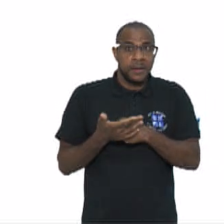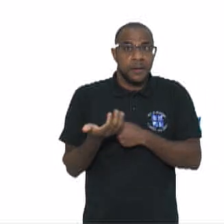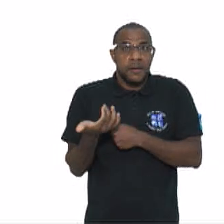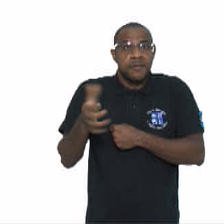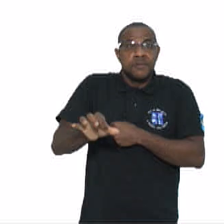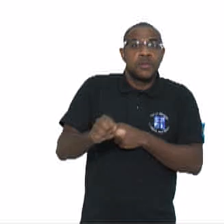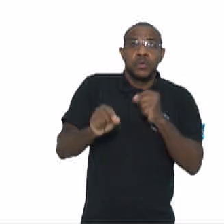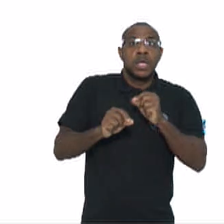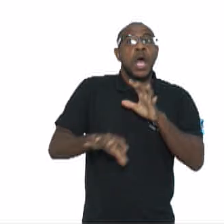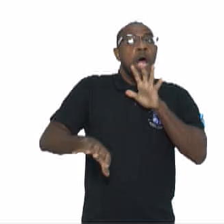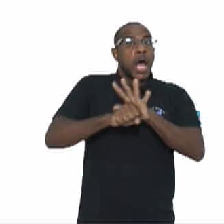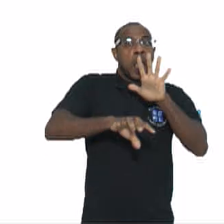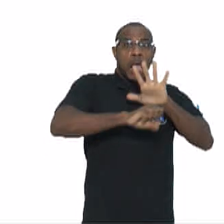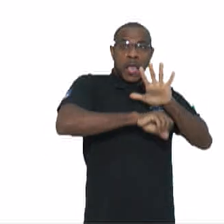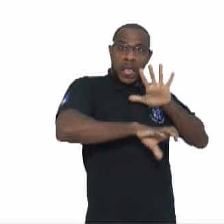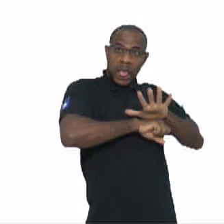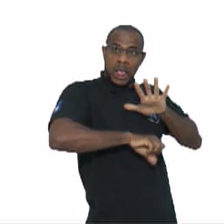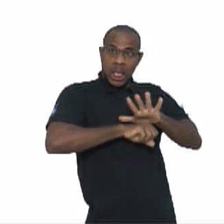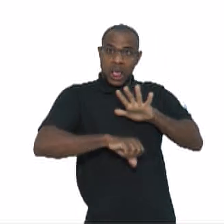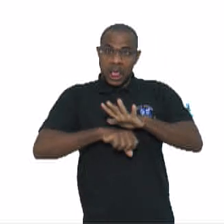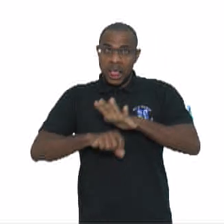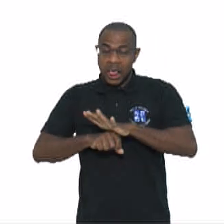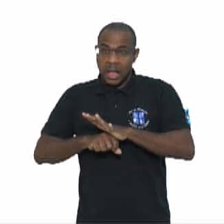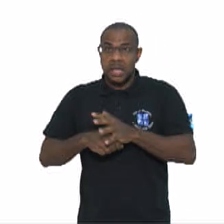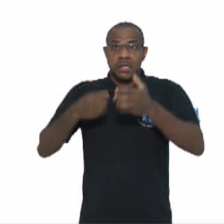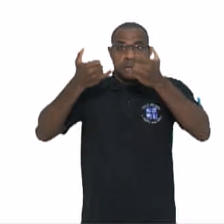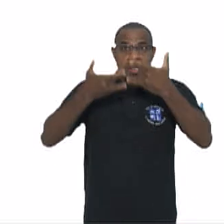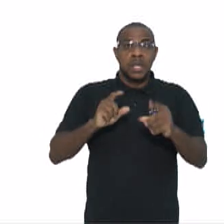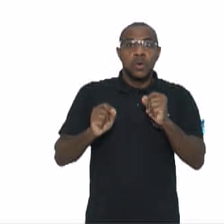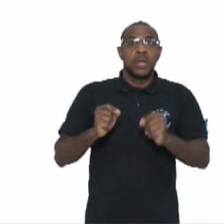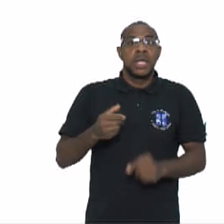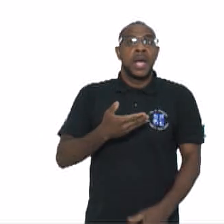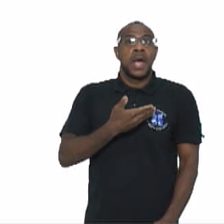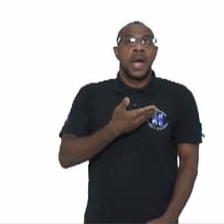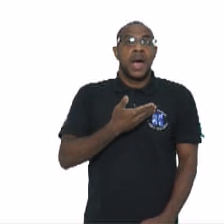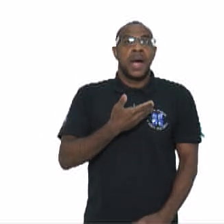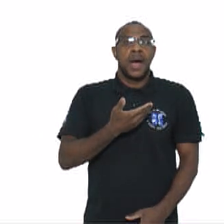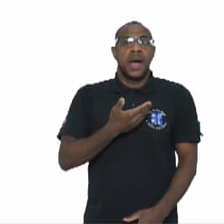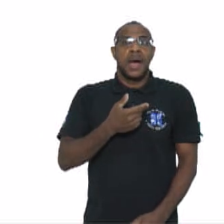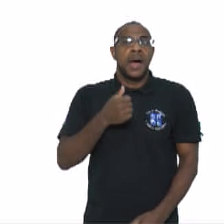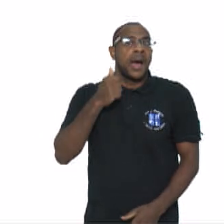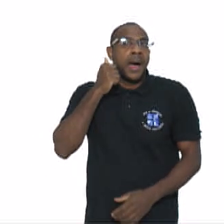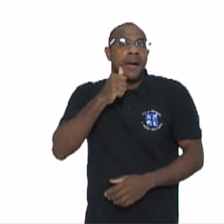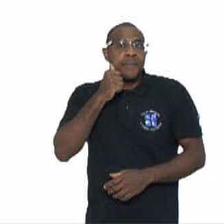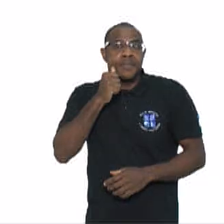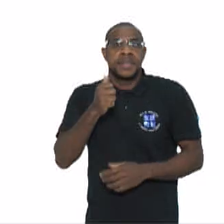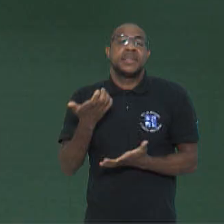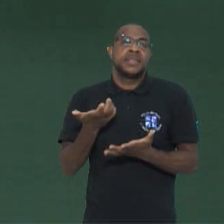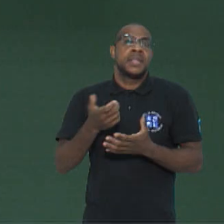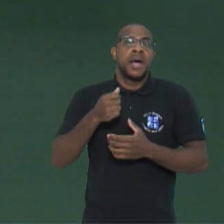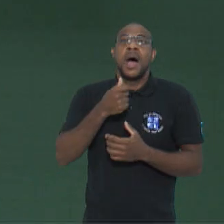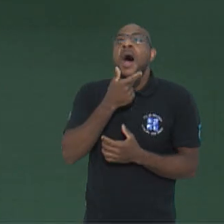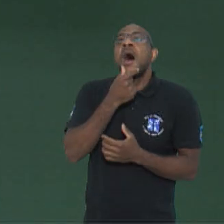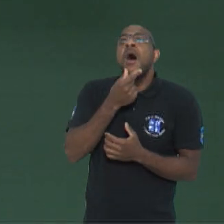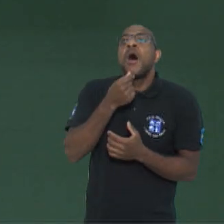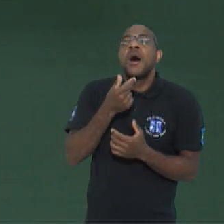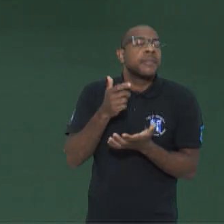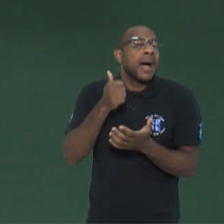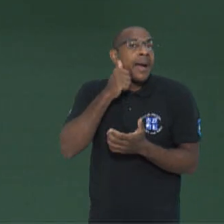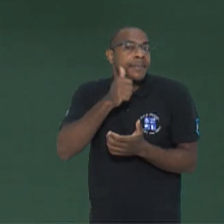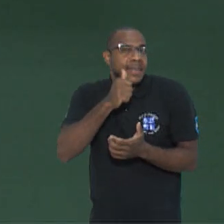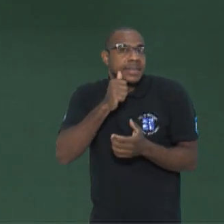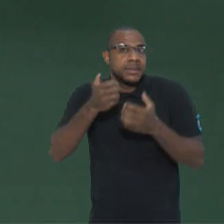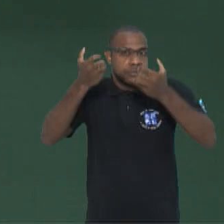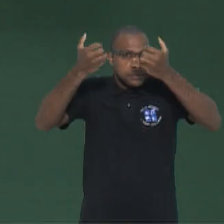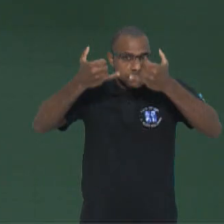muito contagioso, disse a ministra de Saúde de Vitória, Jenny Mikakos. Me desculpem se não for assim que